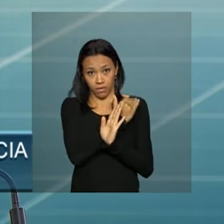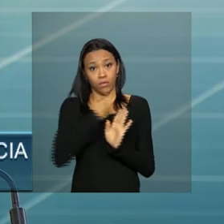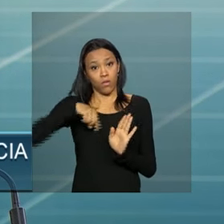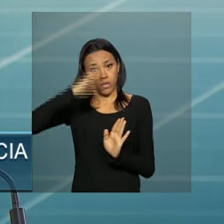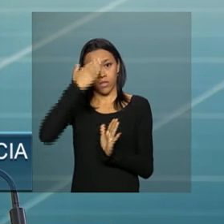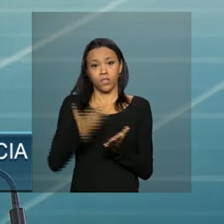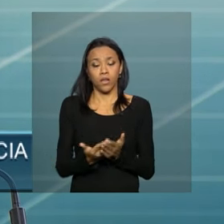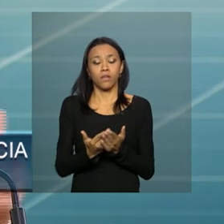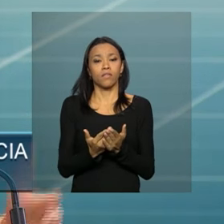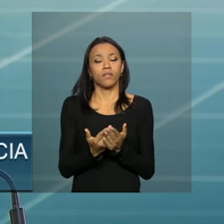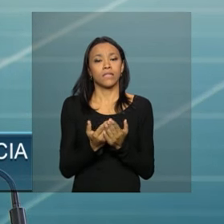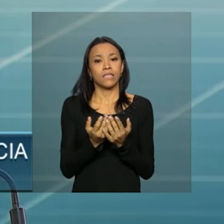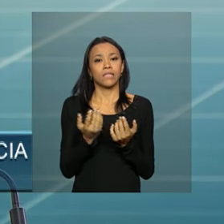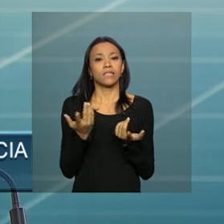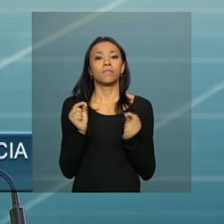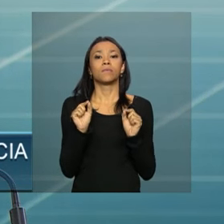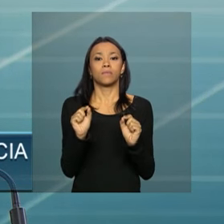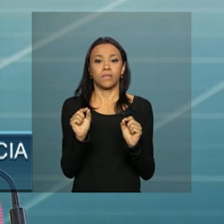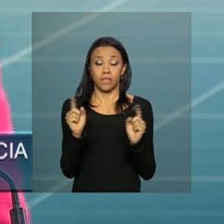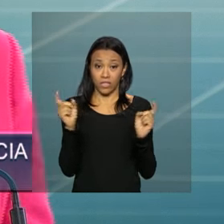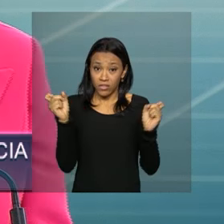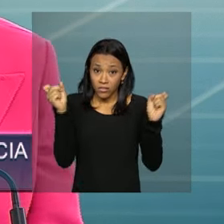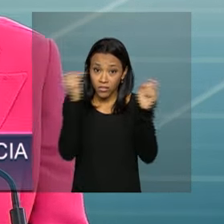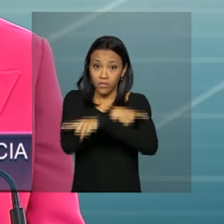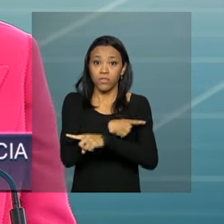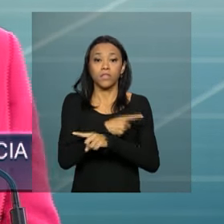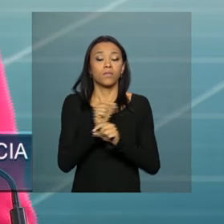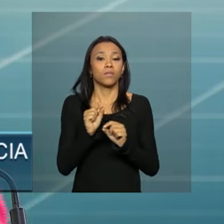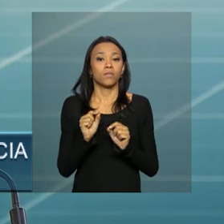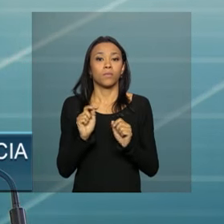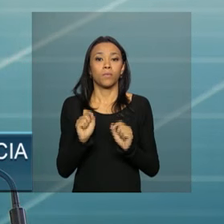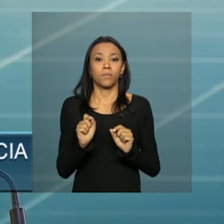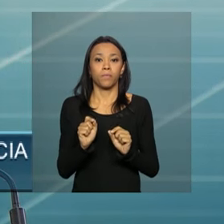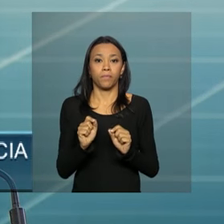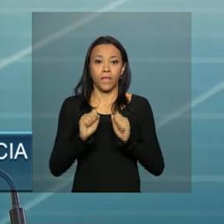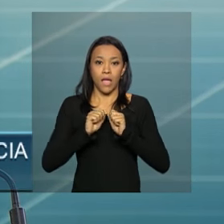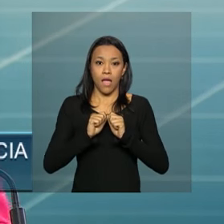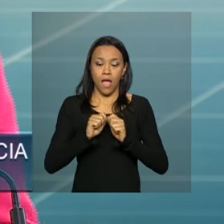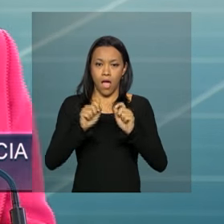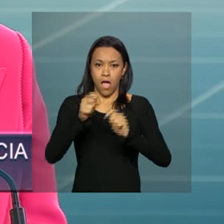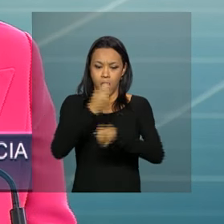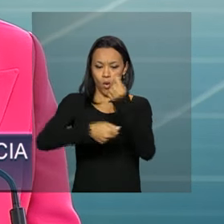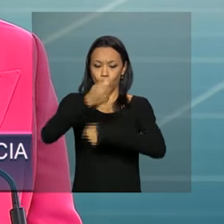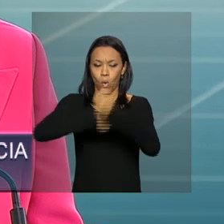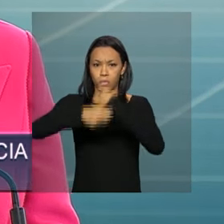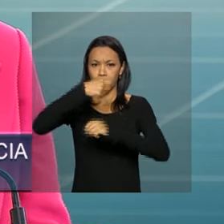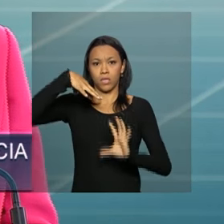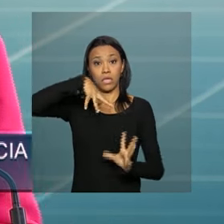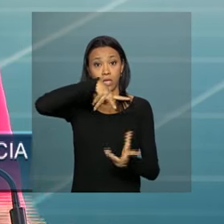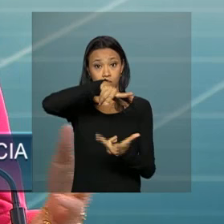que, muito dificilmente, a expansão da economia